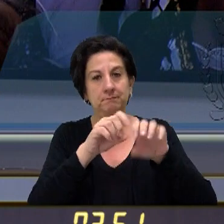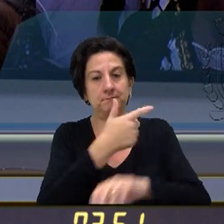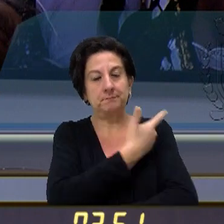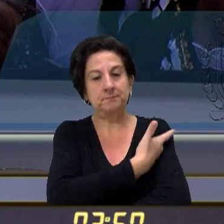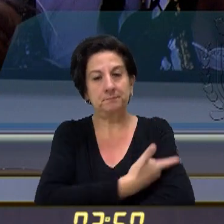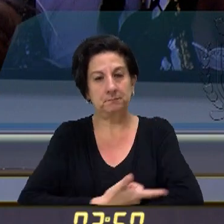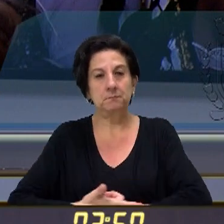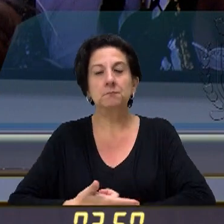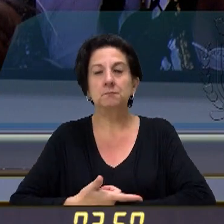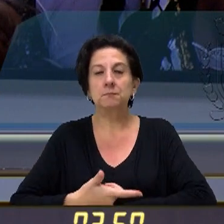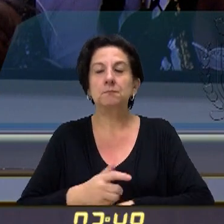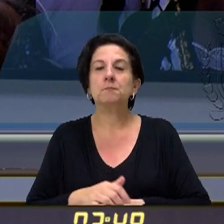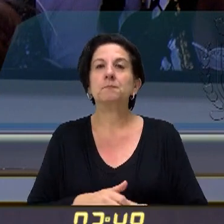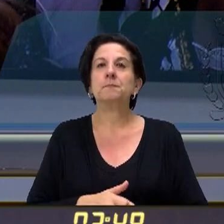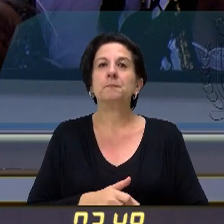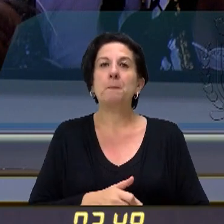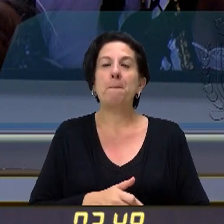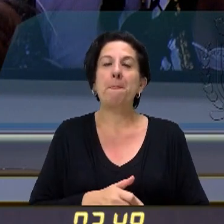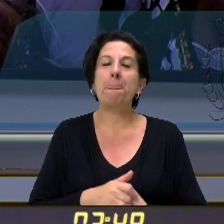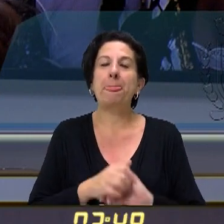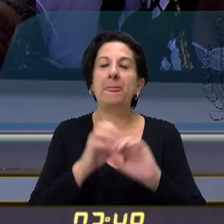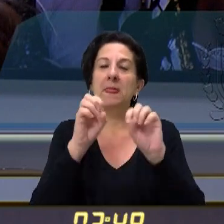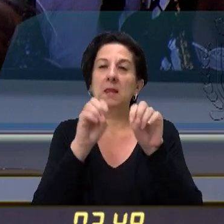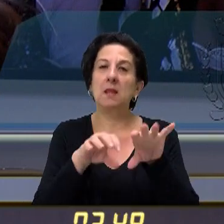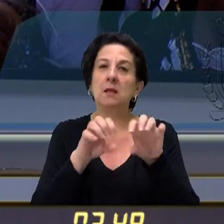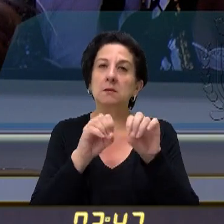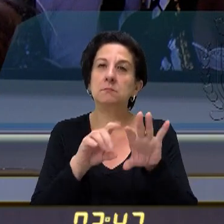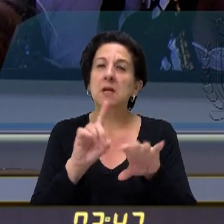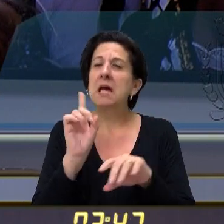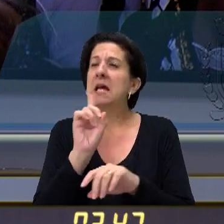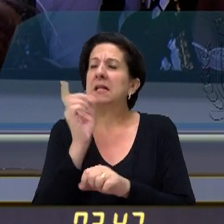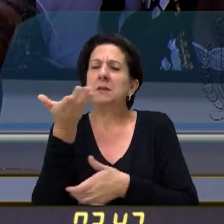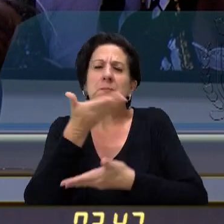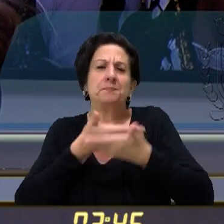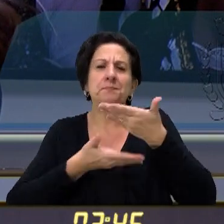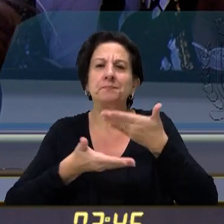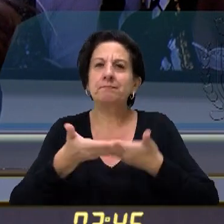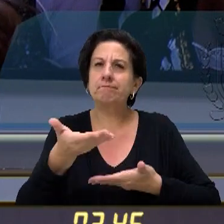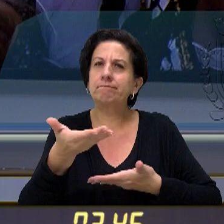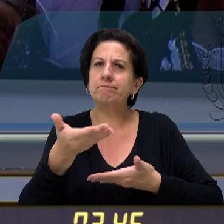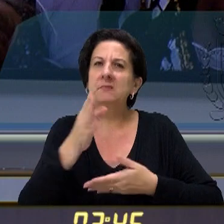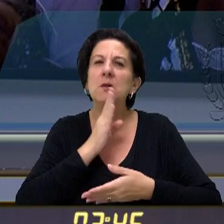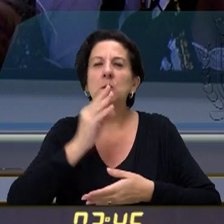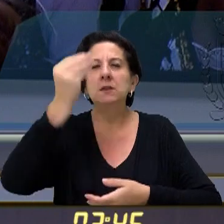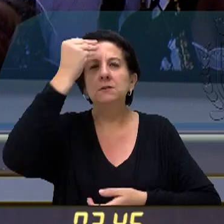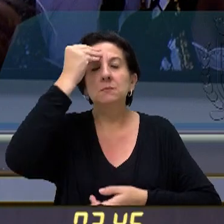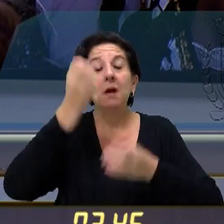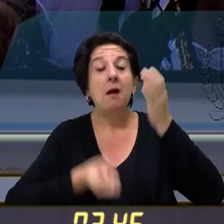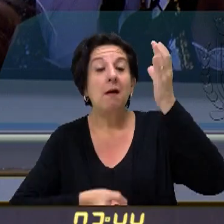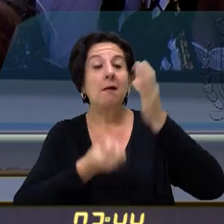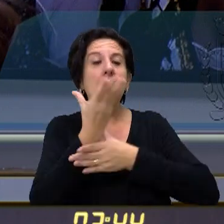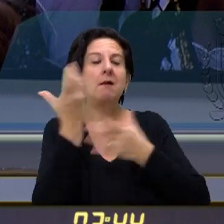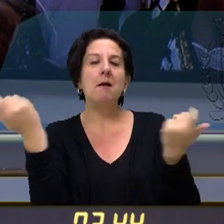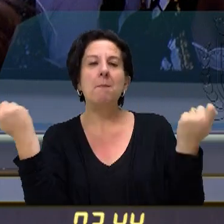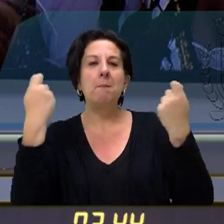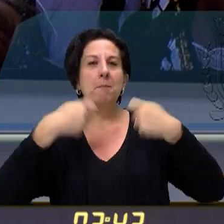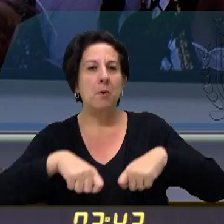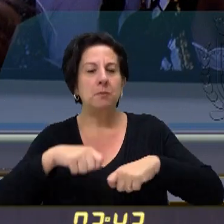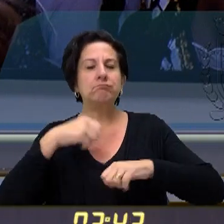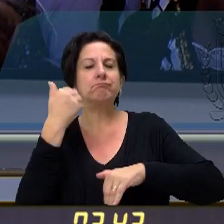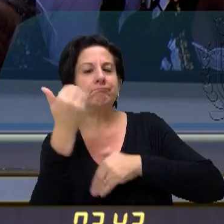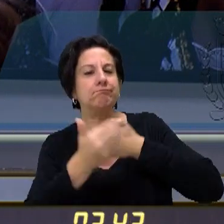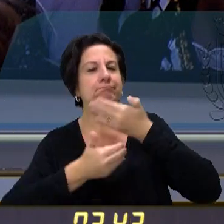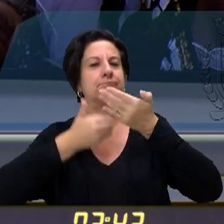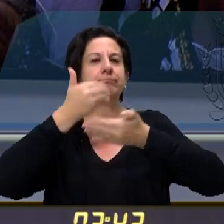educar. O ensinar não é transmitir conhecimento, é criar as possibilidades para a